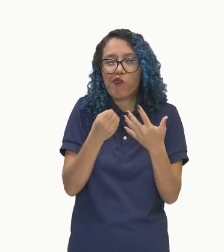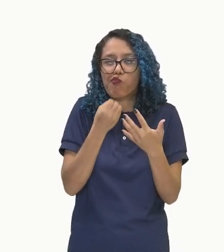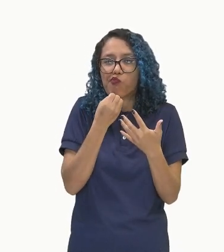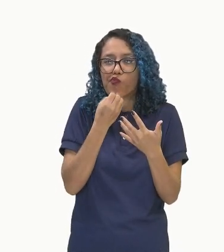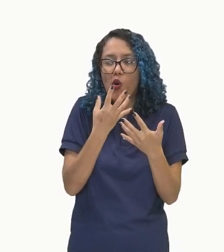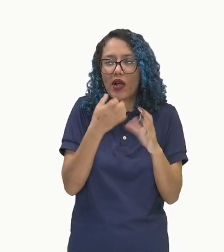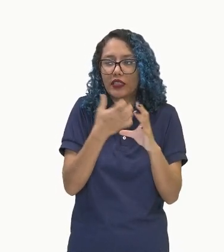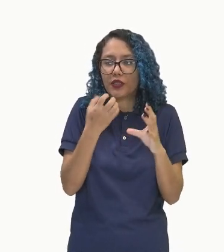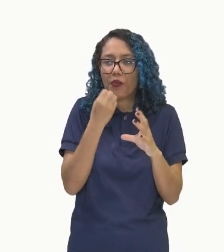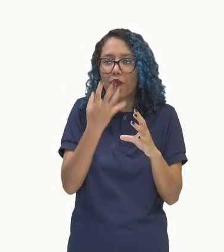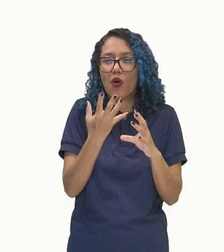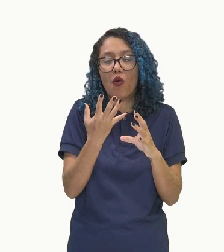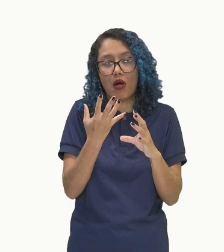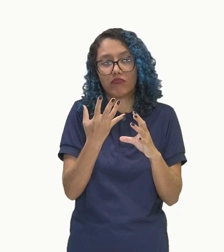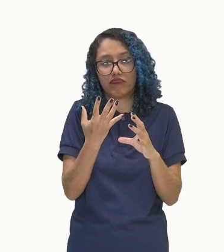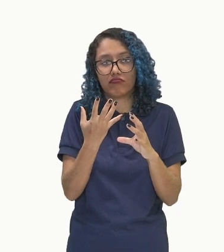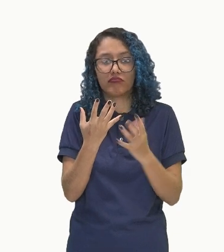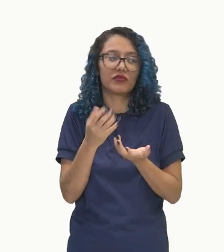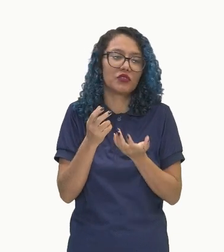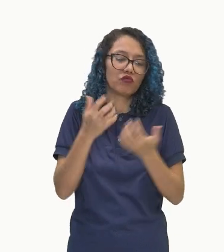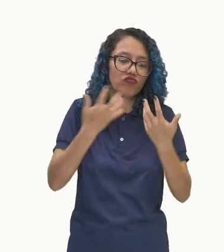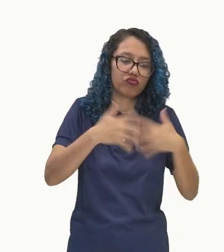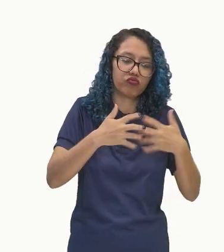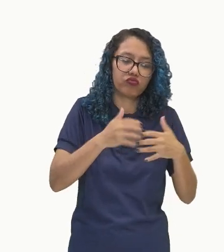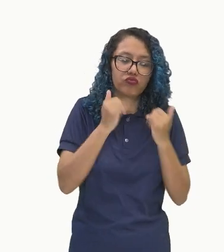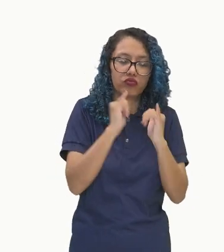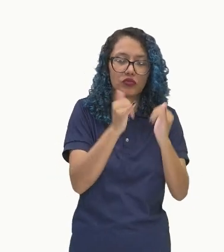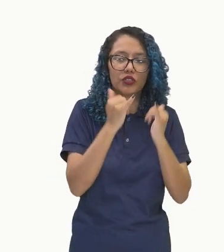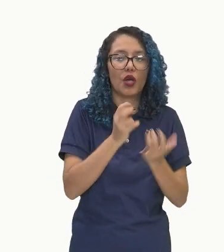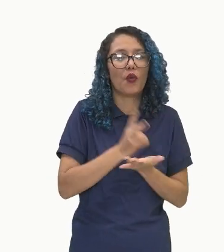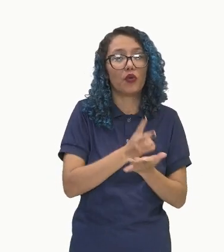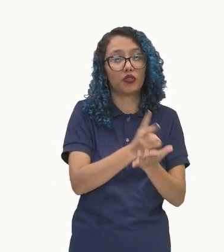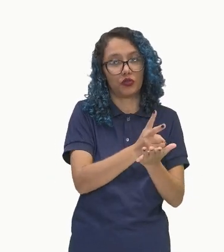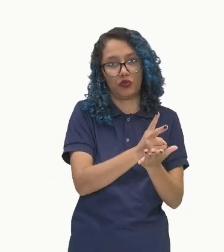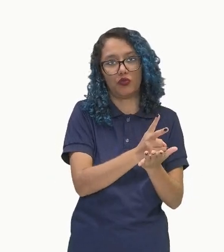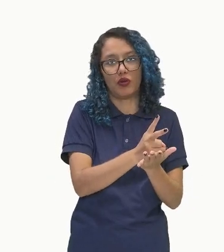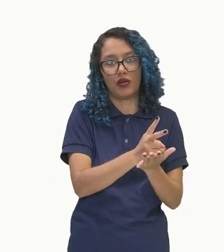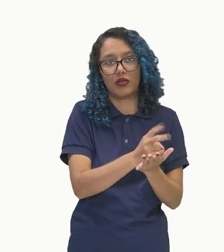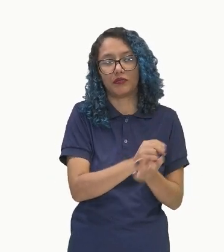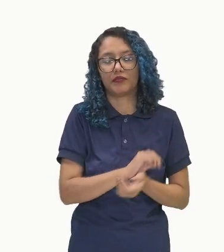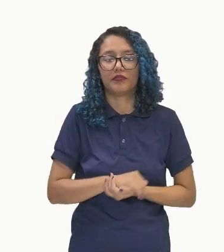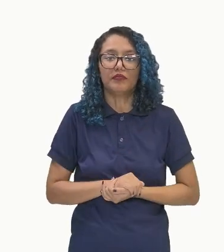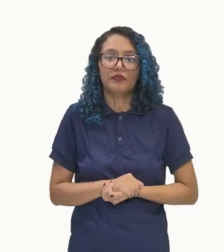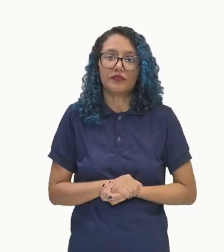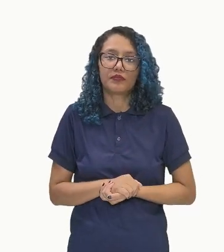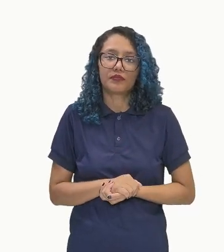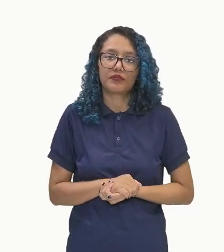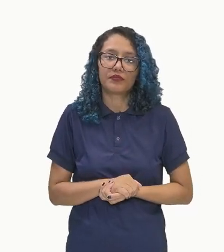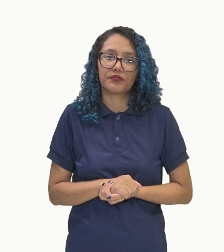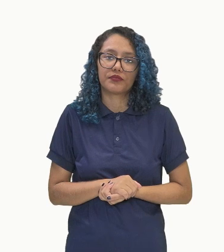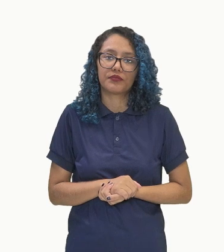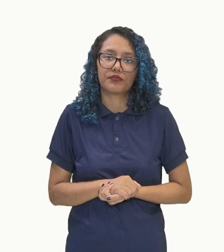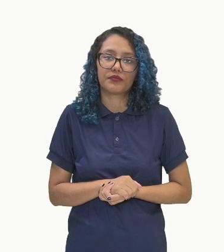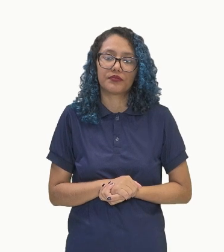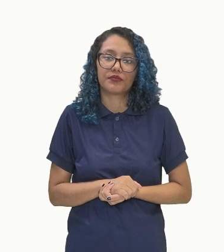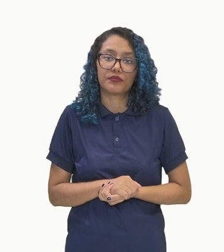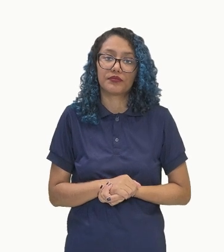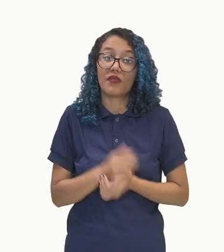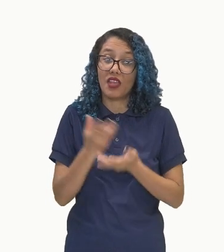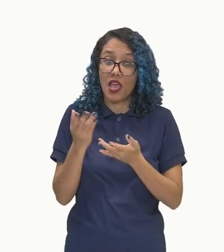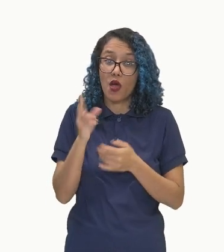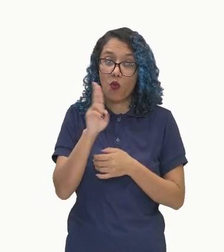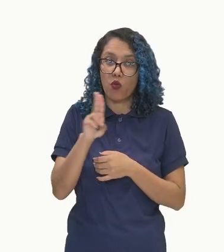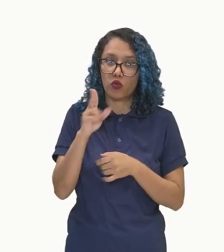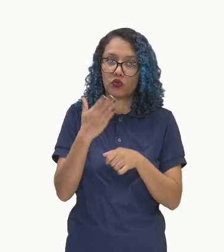Logo, aplicações práticas, principalmente na iluminação residencial.